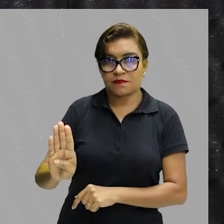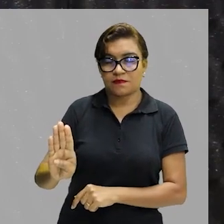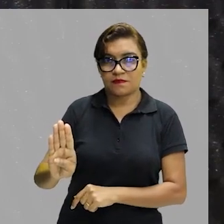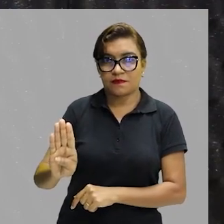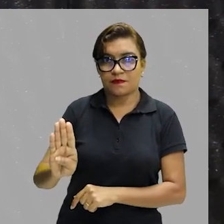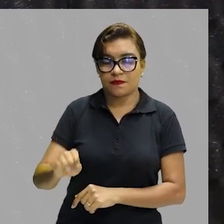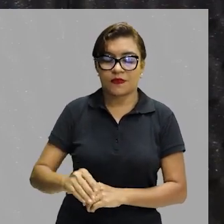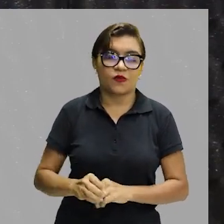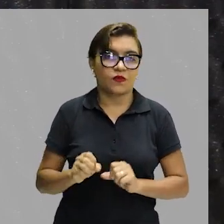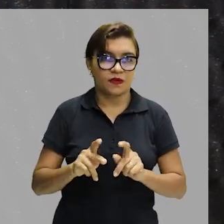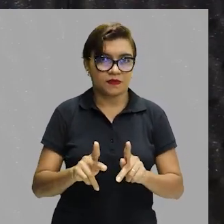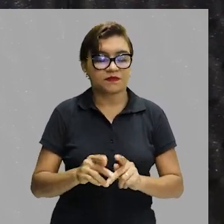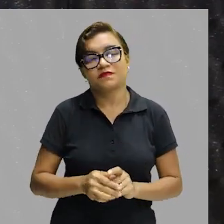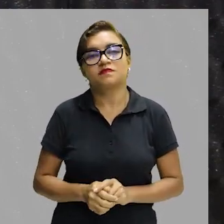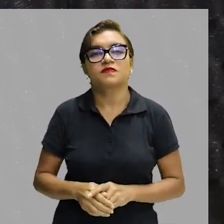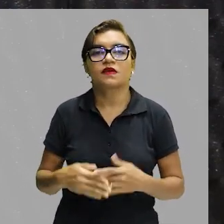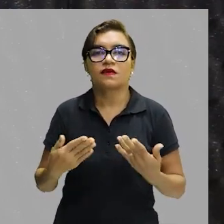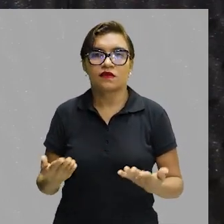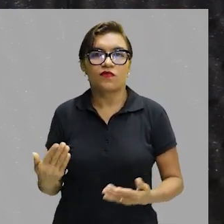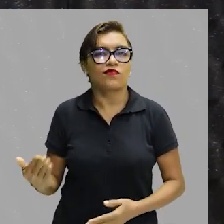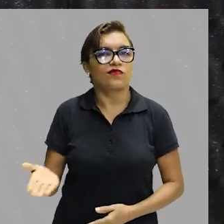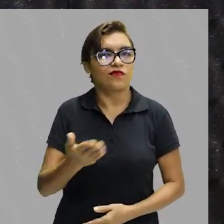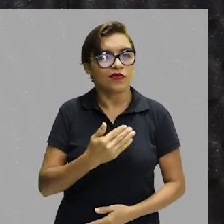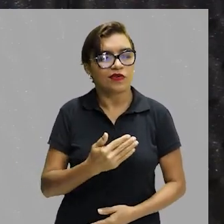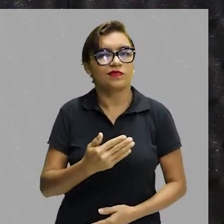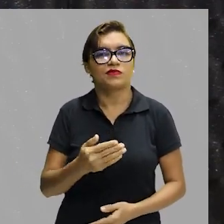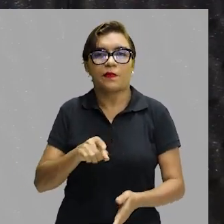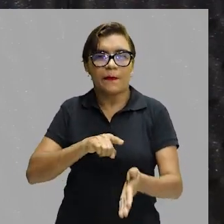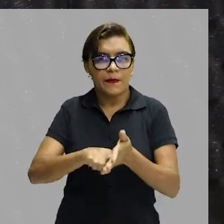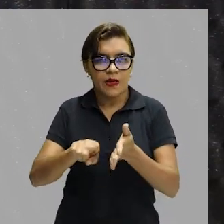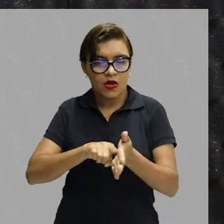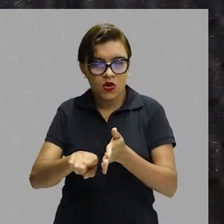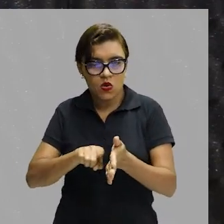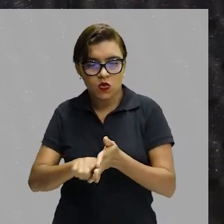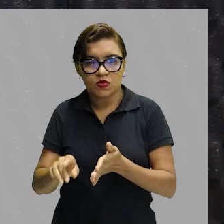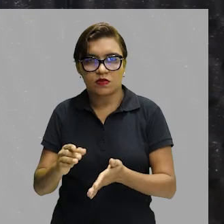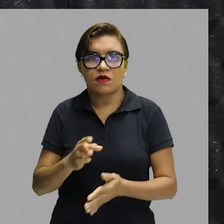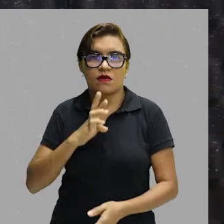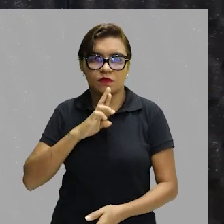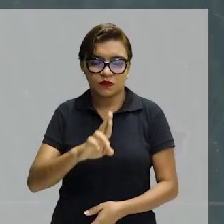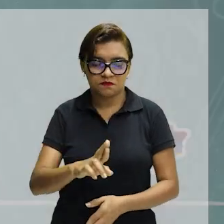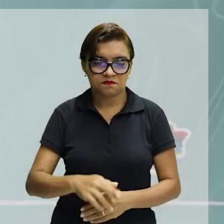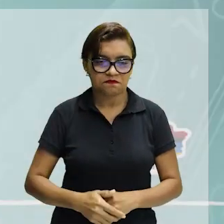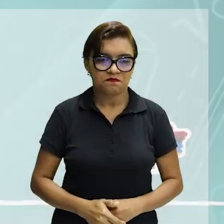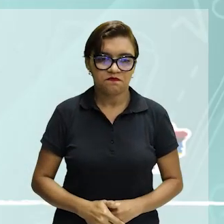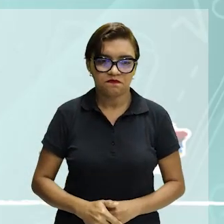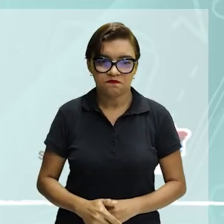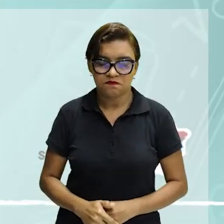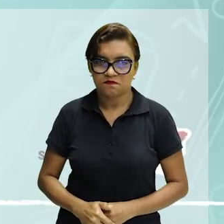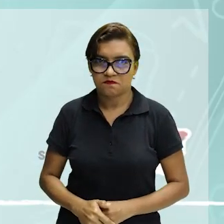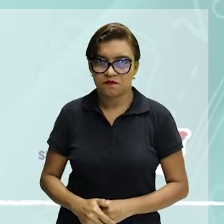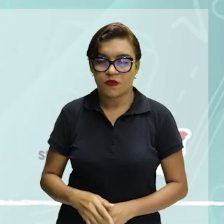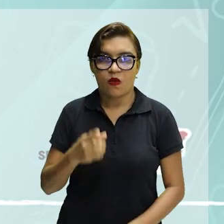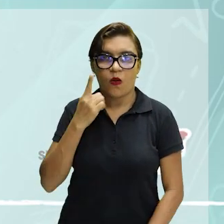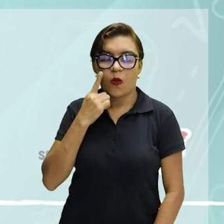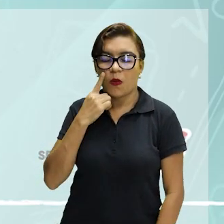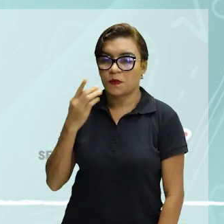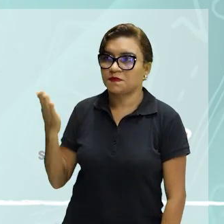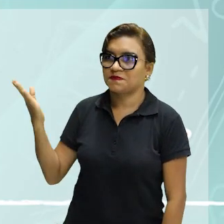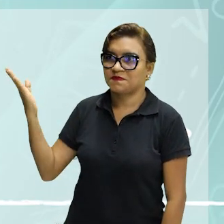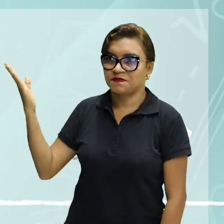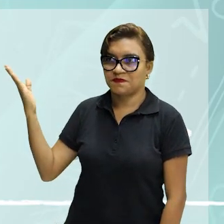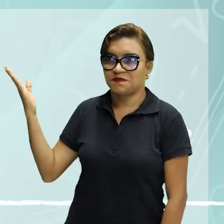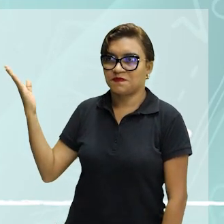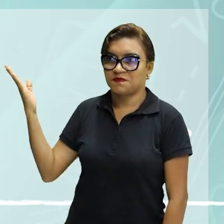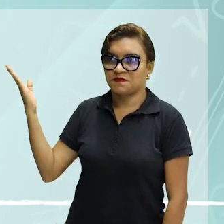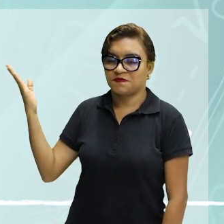à família A. Visto isso, vamos a algumas questões. Olha aqui, ó. Na tabela periódica, os elementos